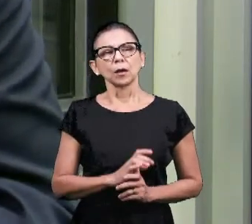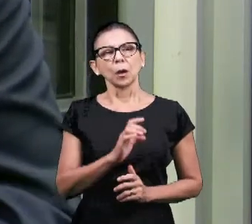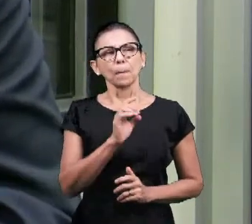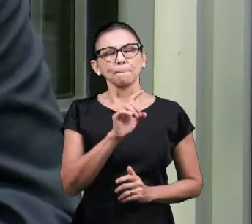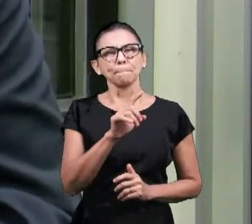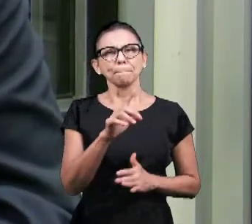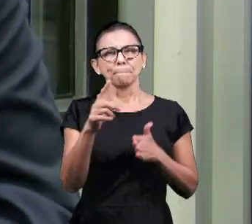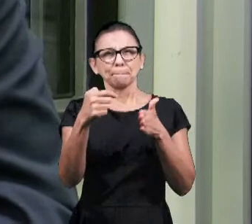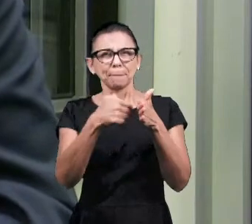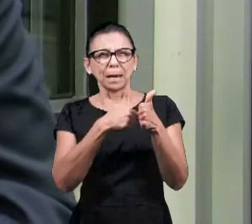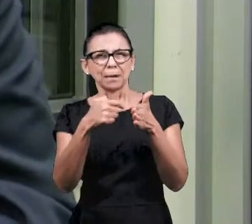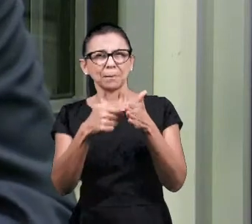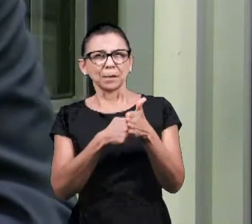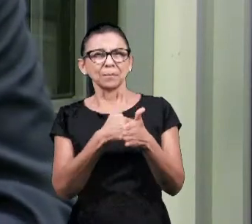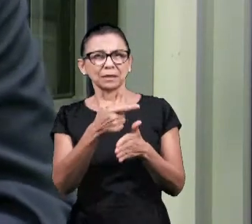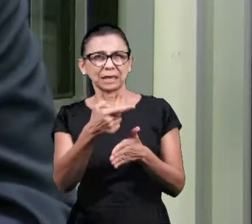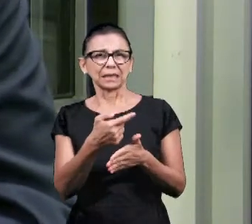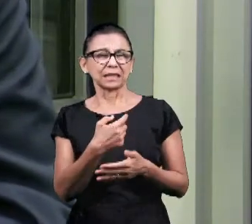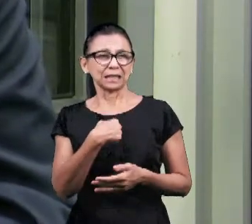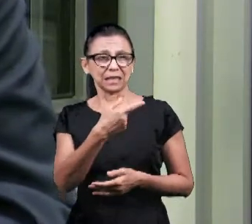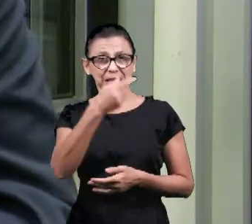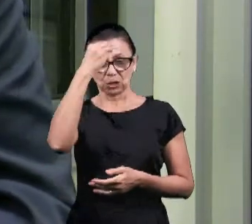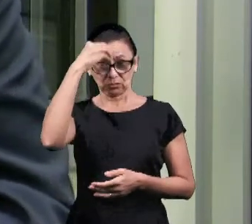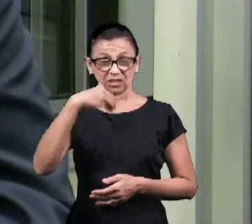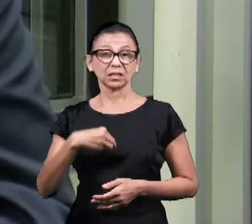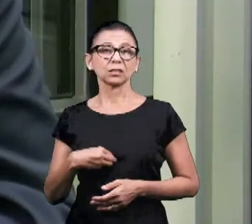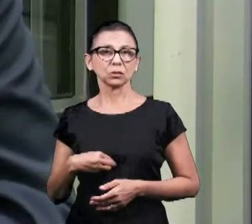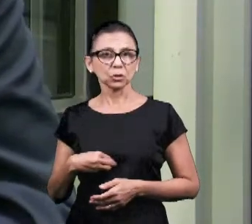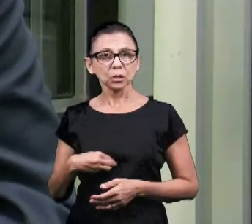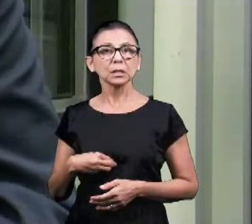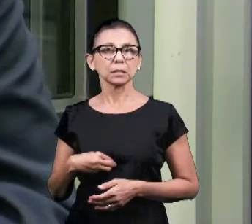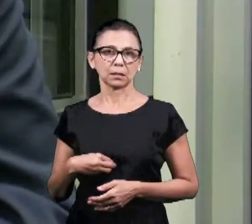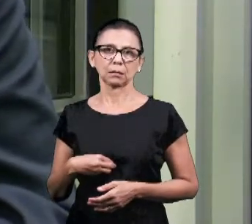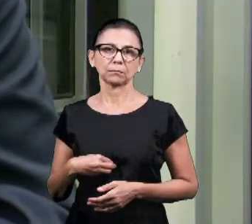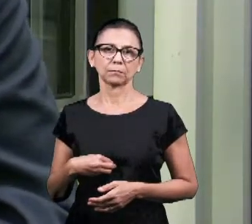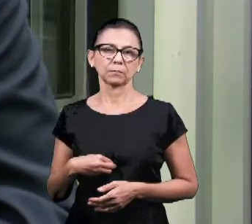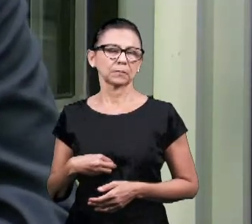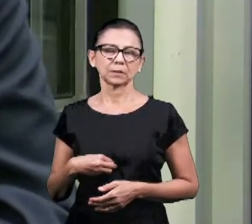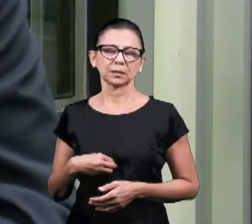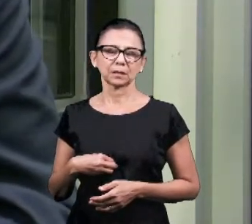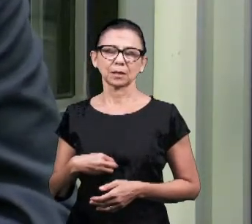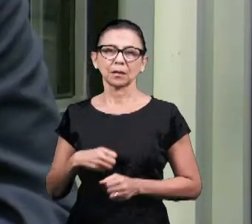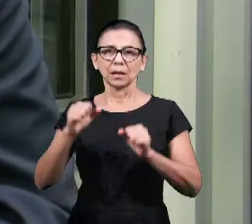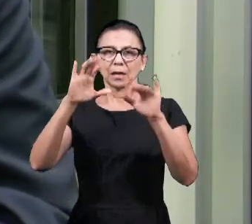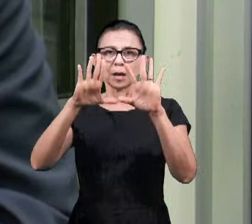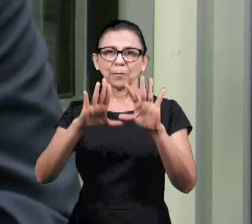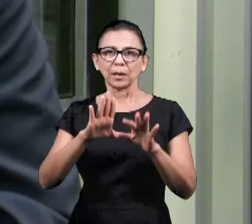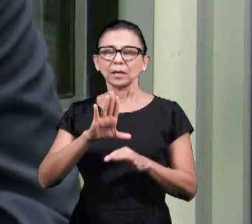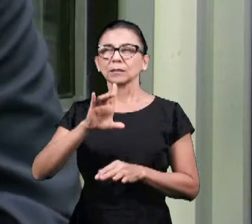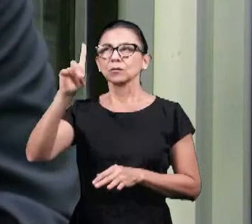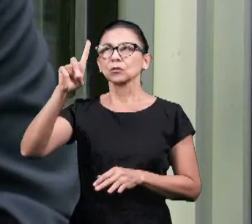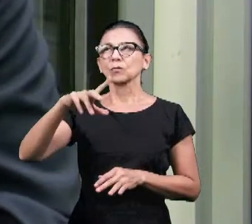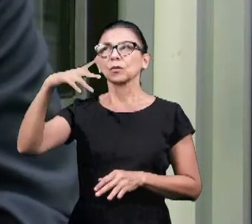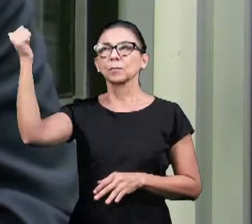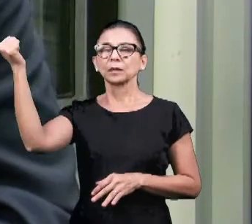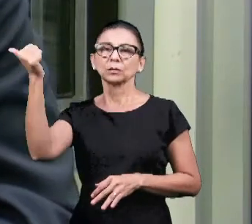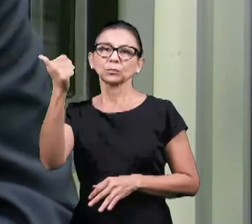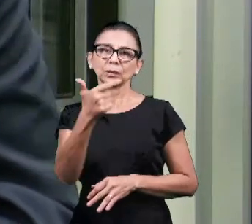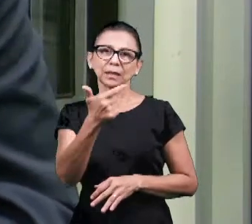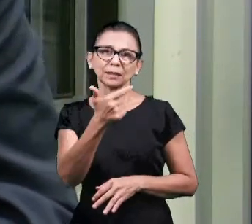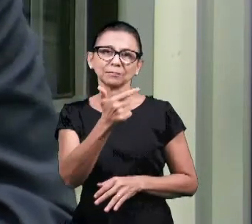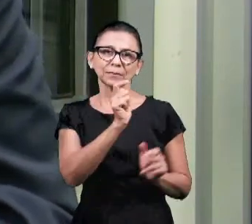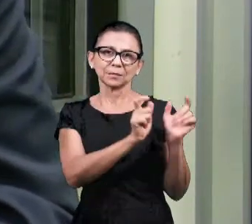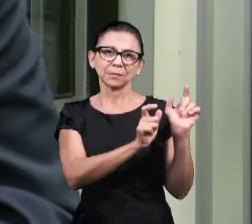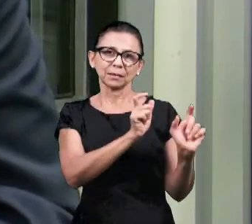desestimular e para me tirar aquilo que eu recebi do Senhor foi muito mais forte. muito maior do que as palavras dela. Maravilha.